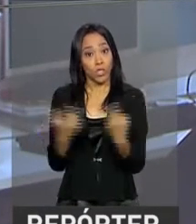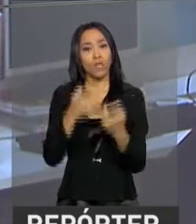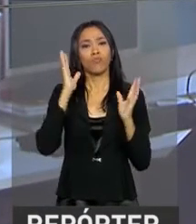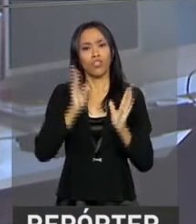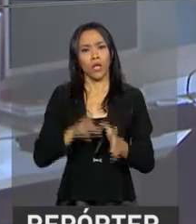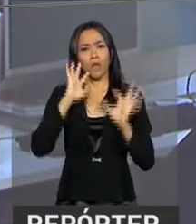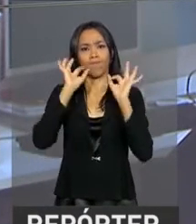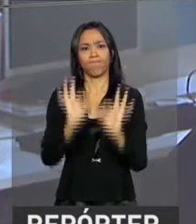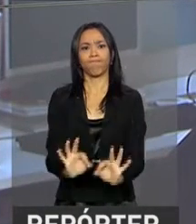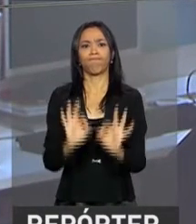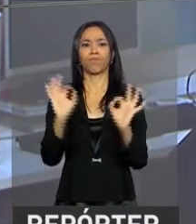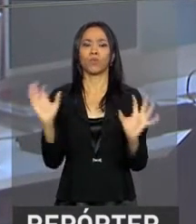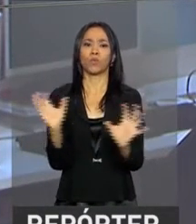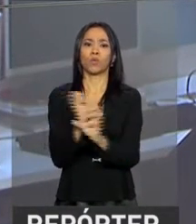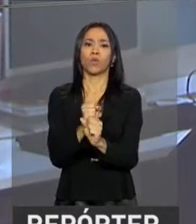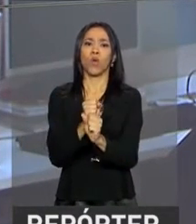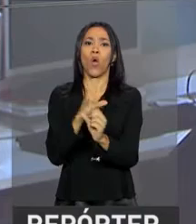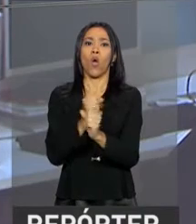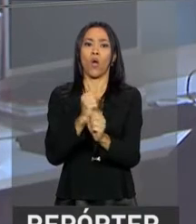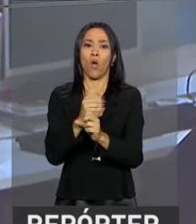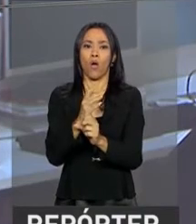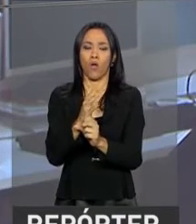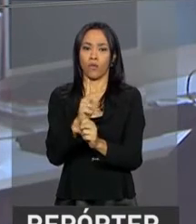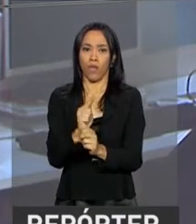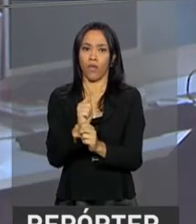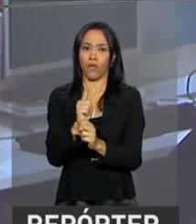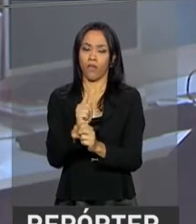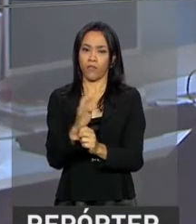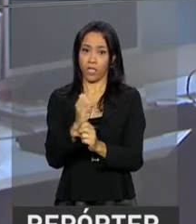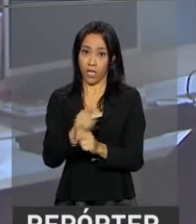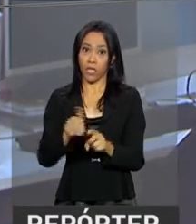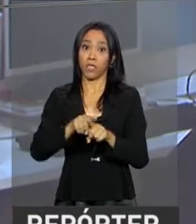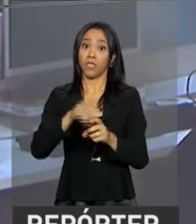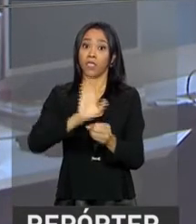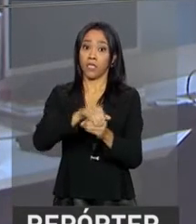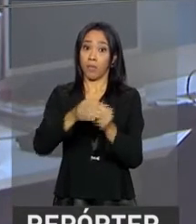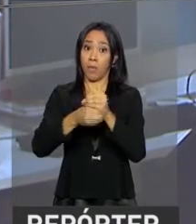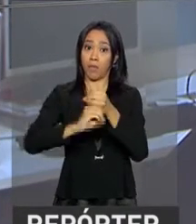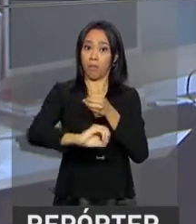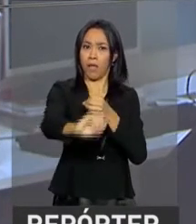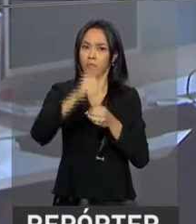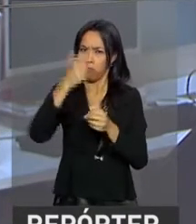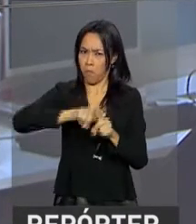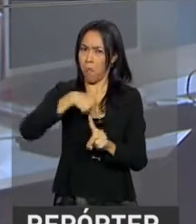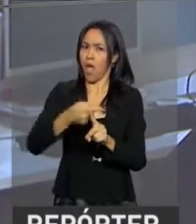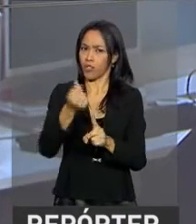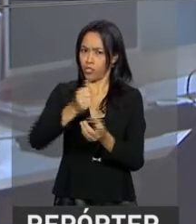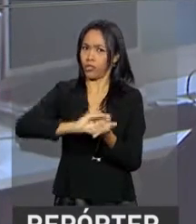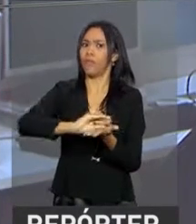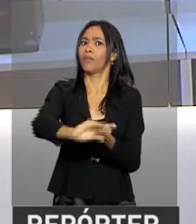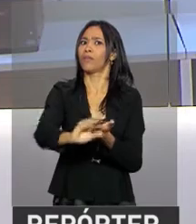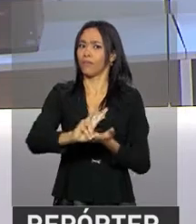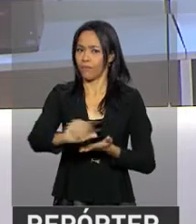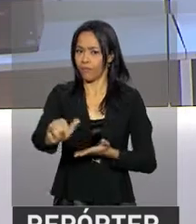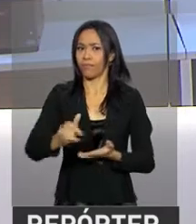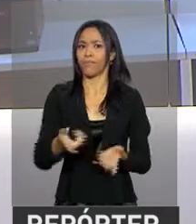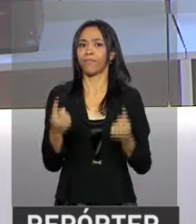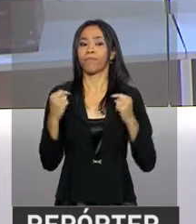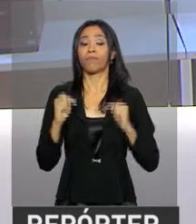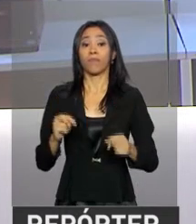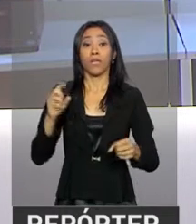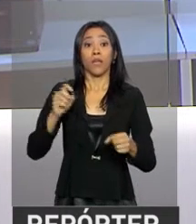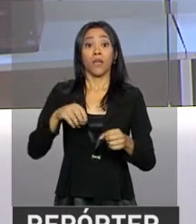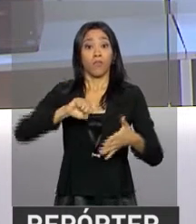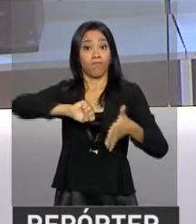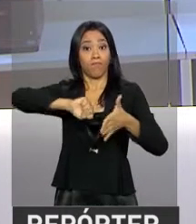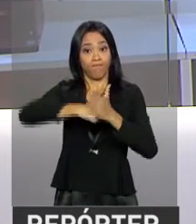do fgts para os próximos anos saneamento básico vai contar com mais recursos do fundo o desligamento